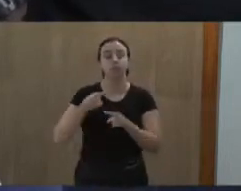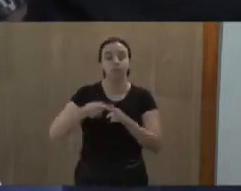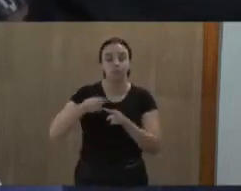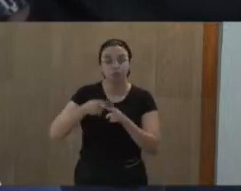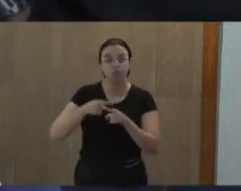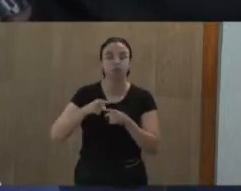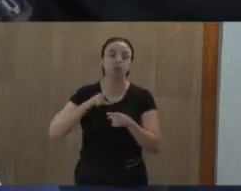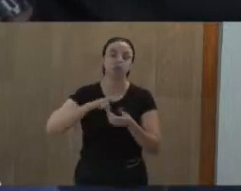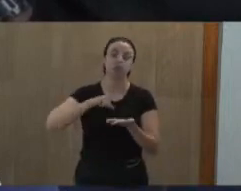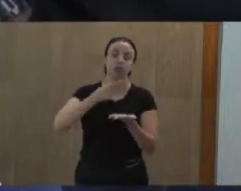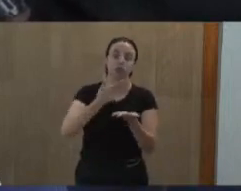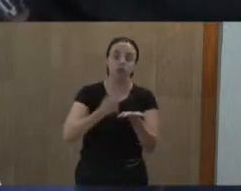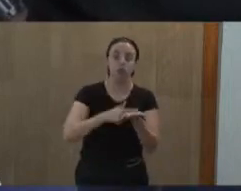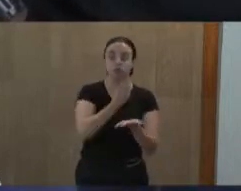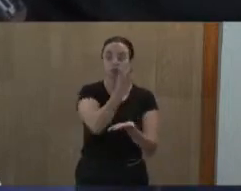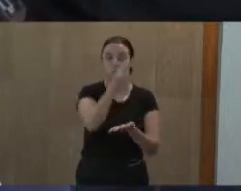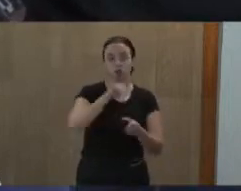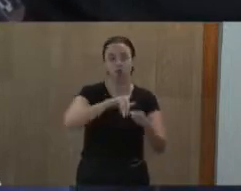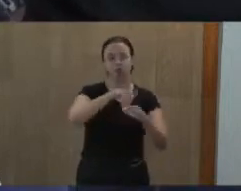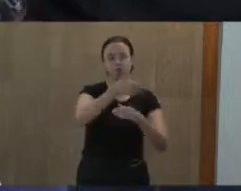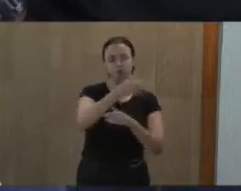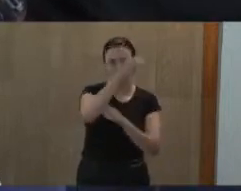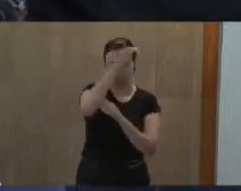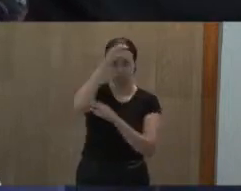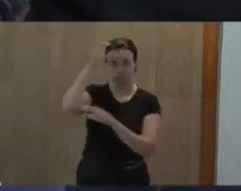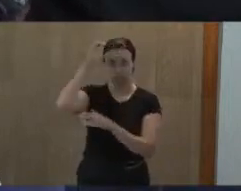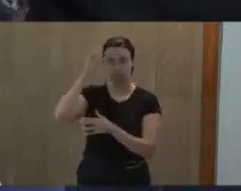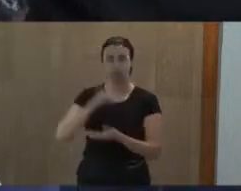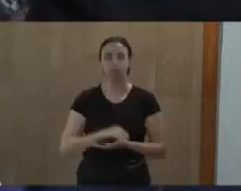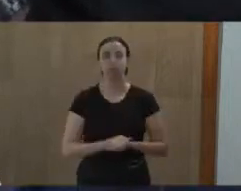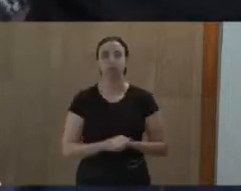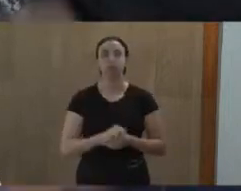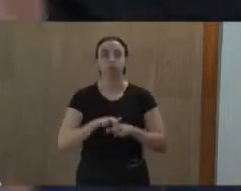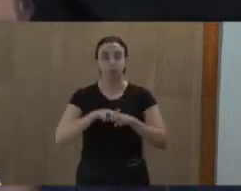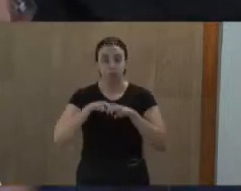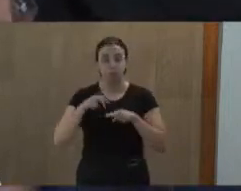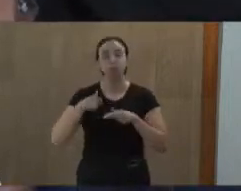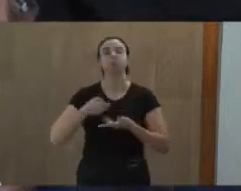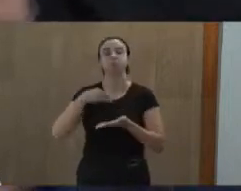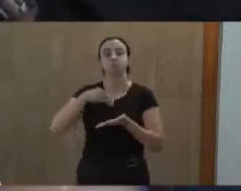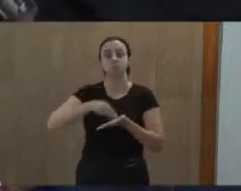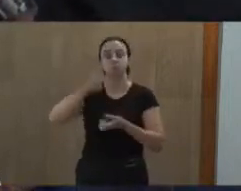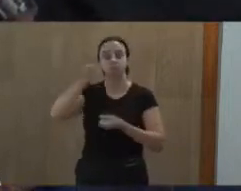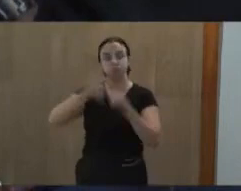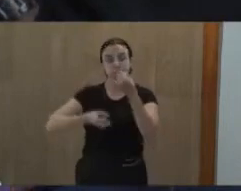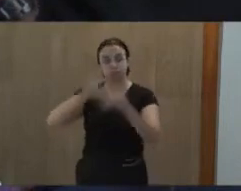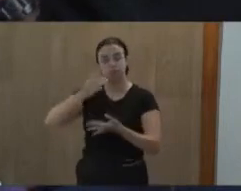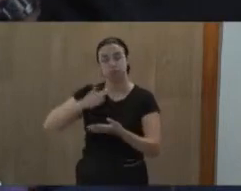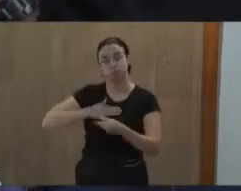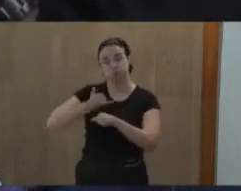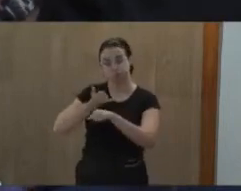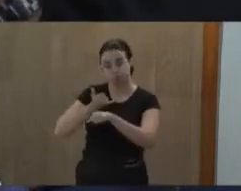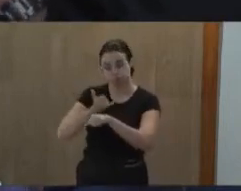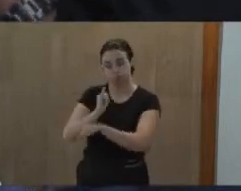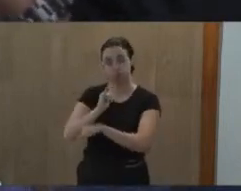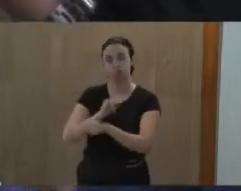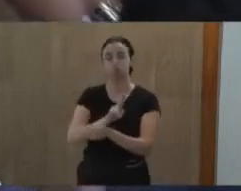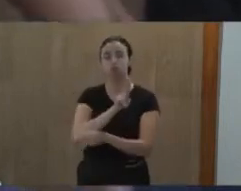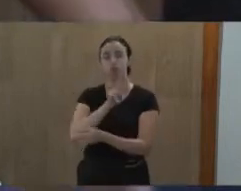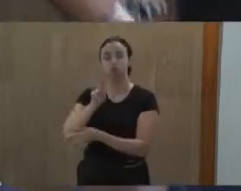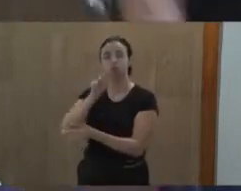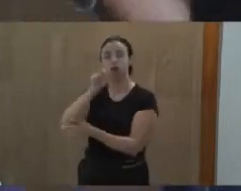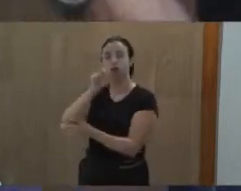um compromisso externo. Pelo exposto acima, justifico minha ausência. Atenciosamente, Ademir